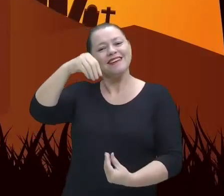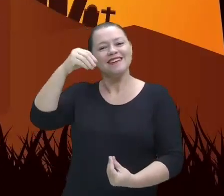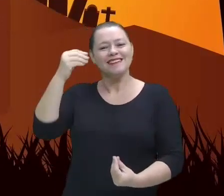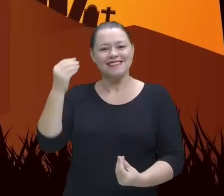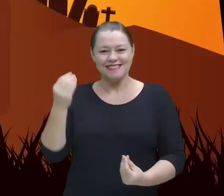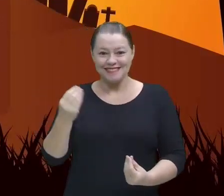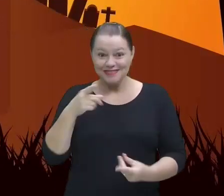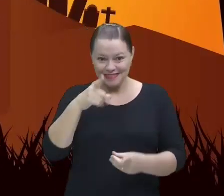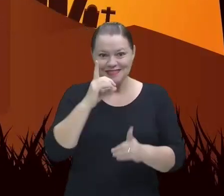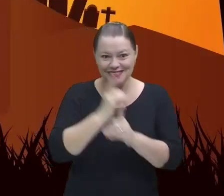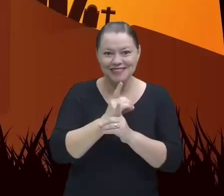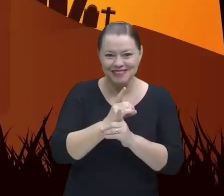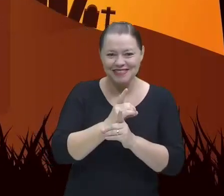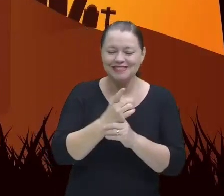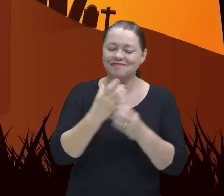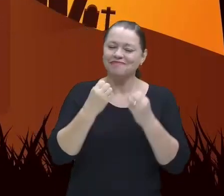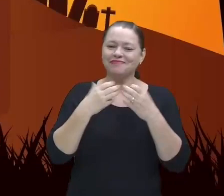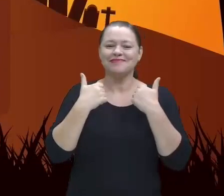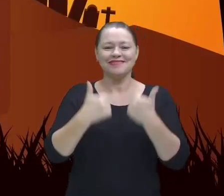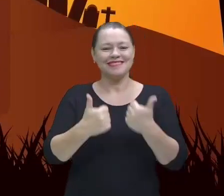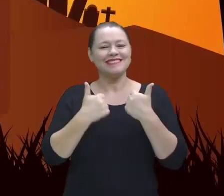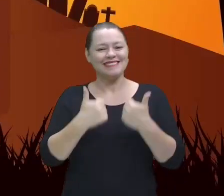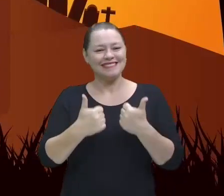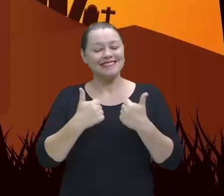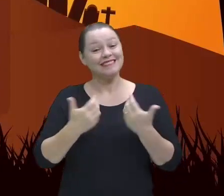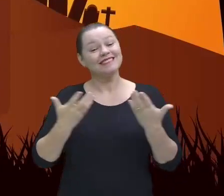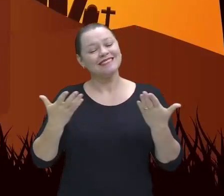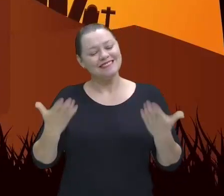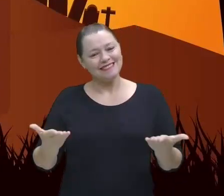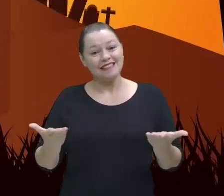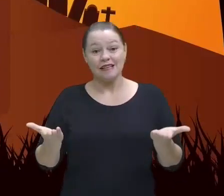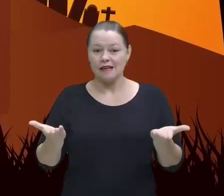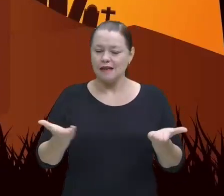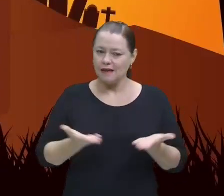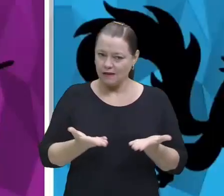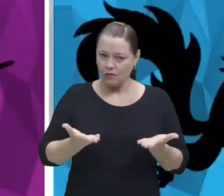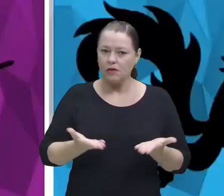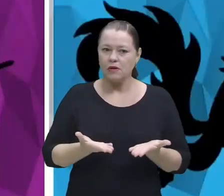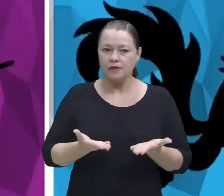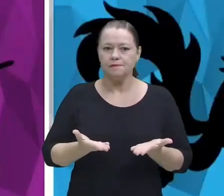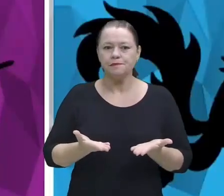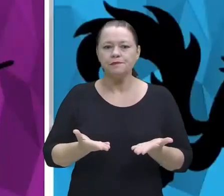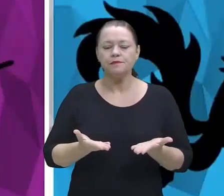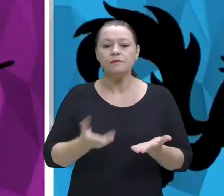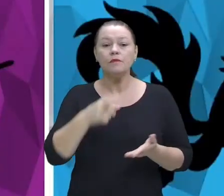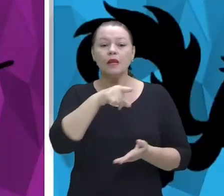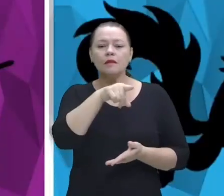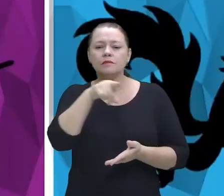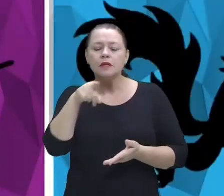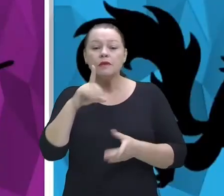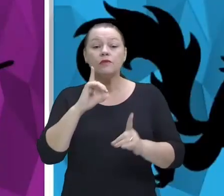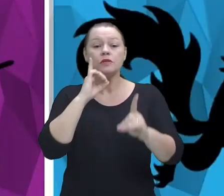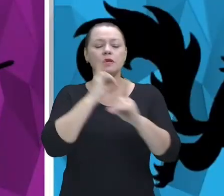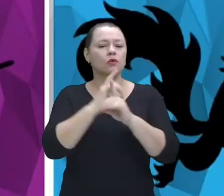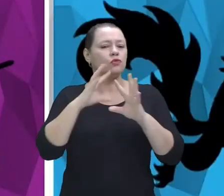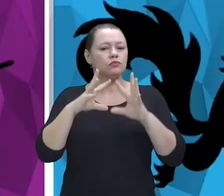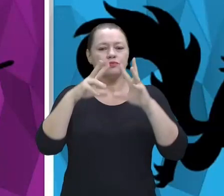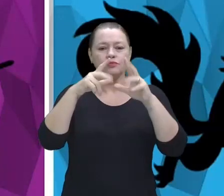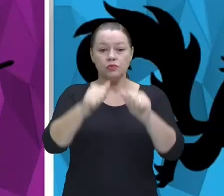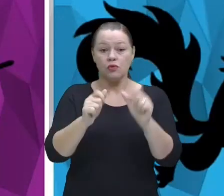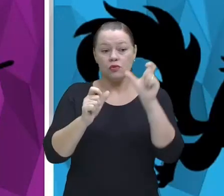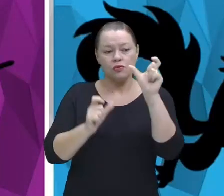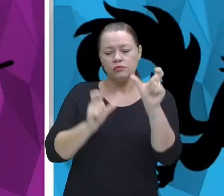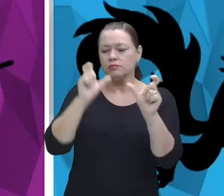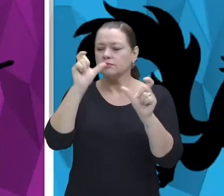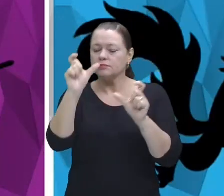fantasma! Você achou? Muito bem! Então, agora que você achou todas essas